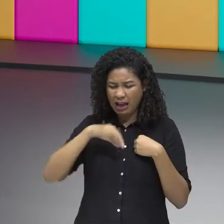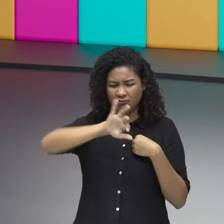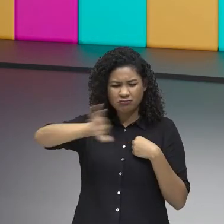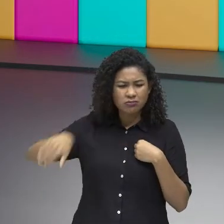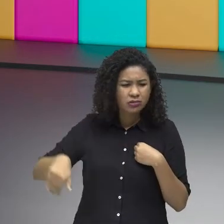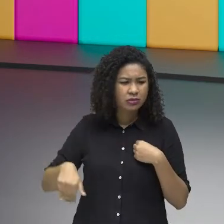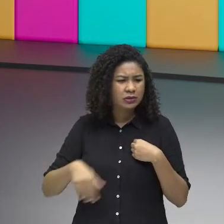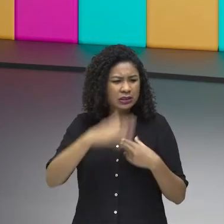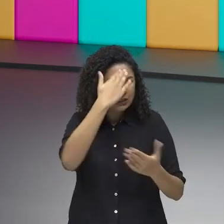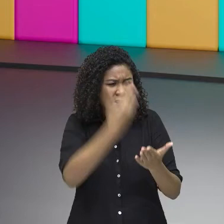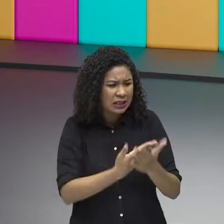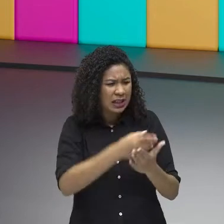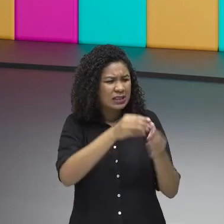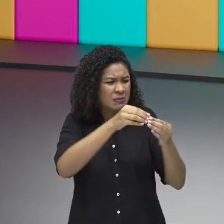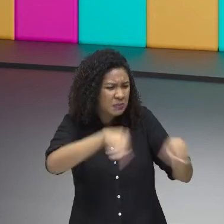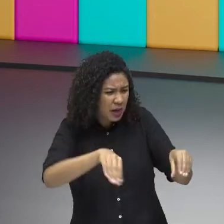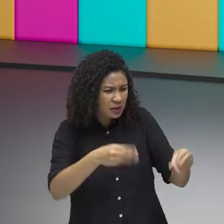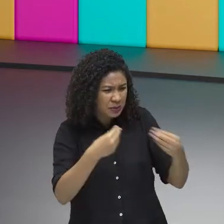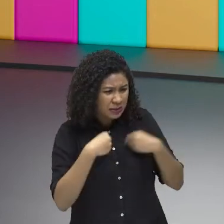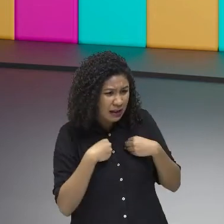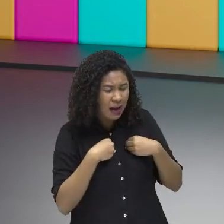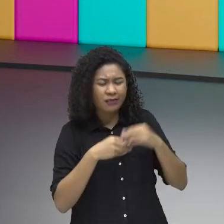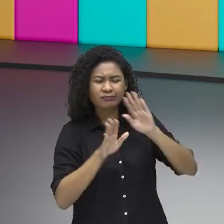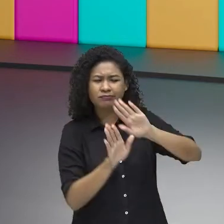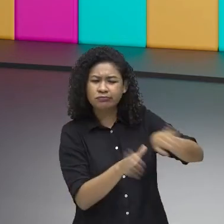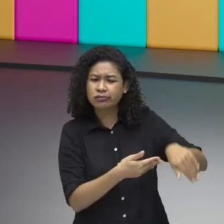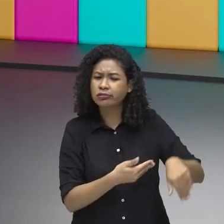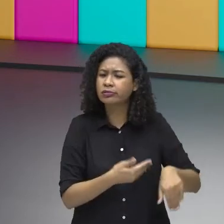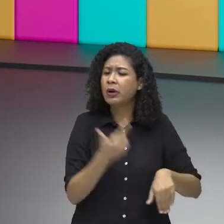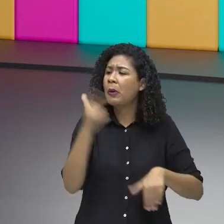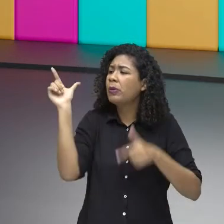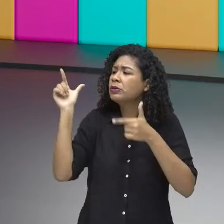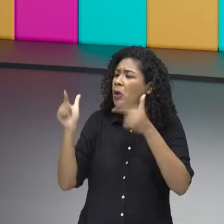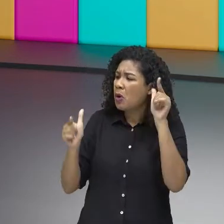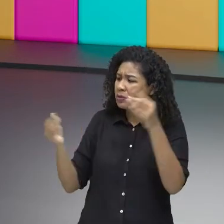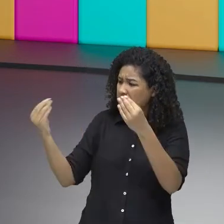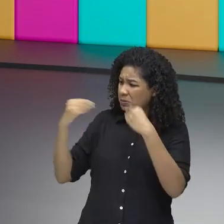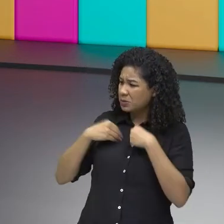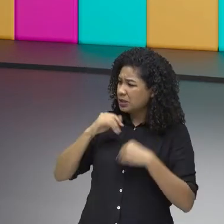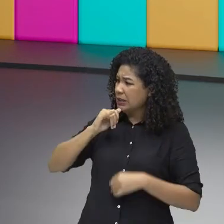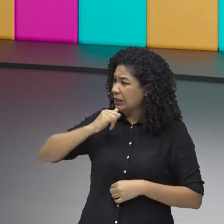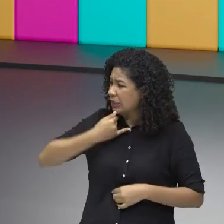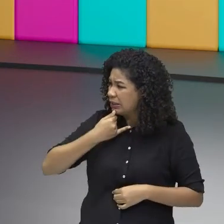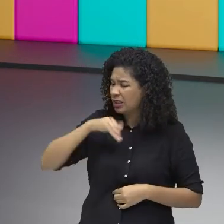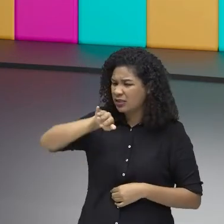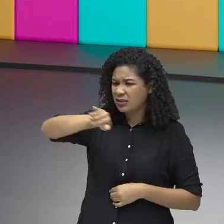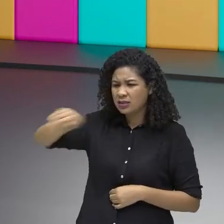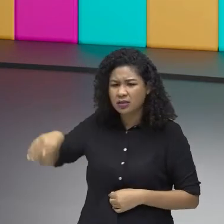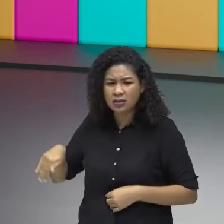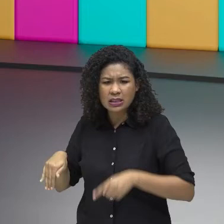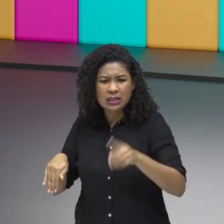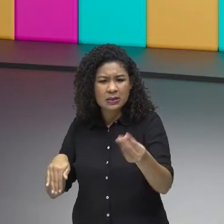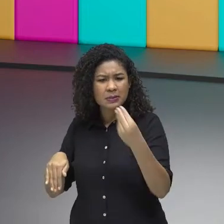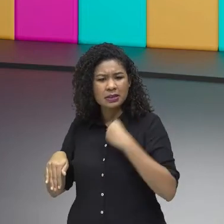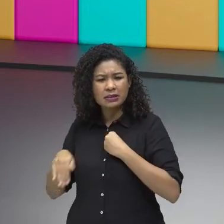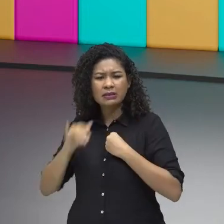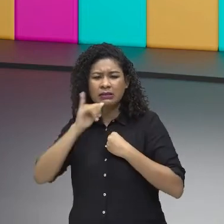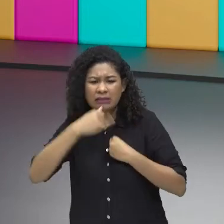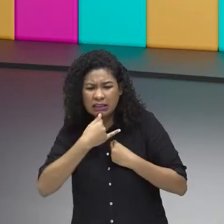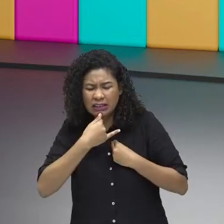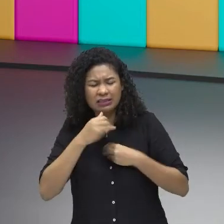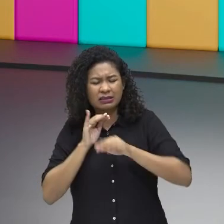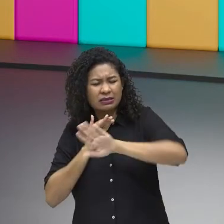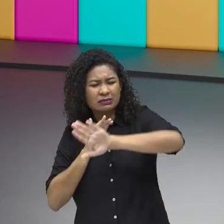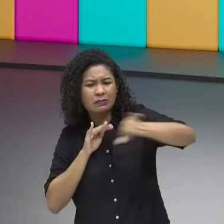crenças e qualquer coisa que me colocasse para baixo, né? Que me pusesse para baixo. A minha razão chamou